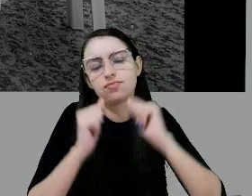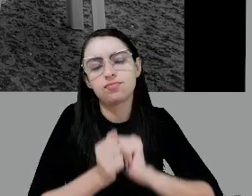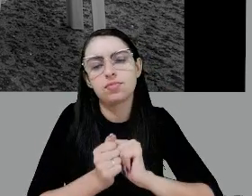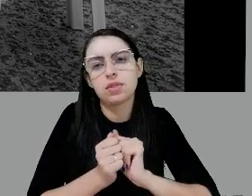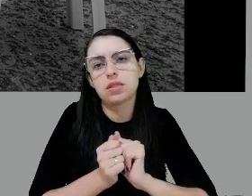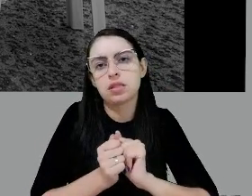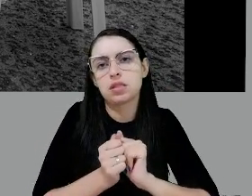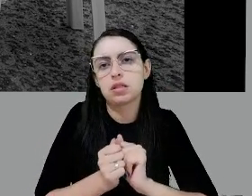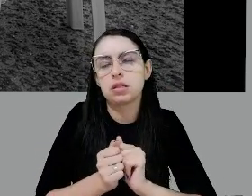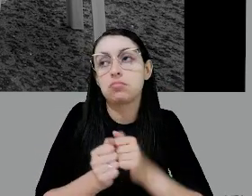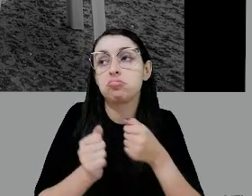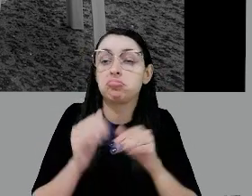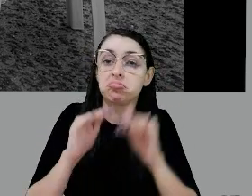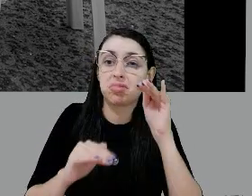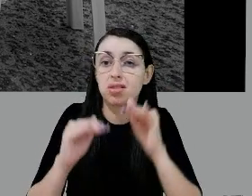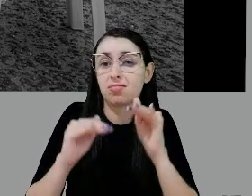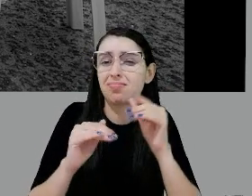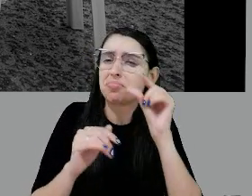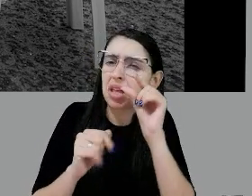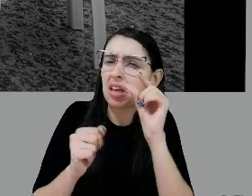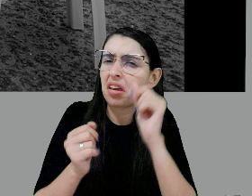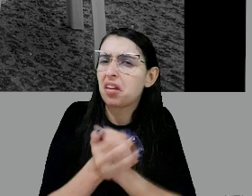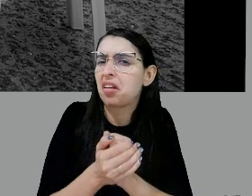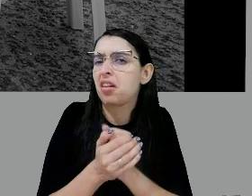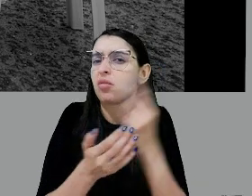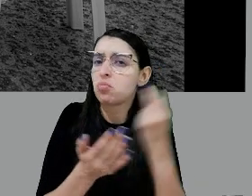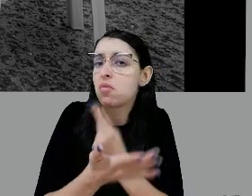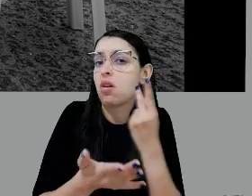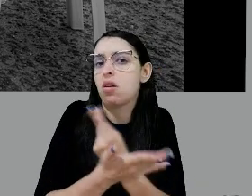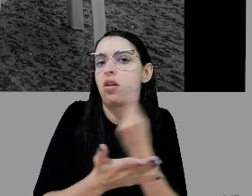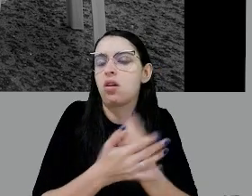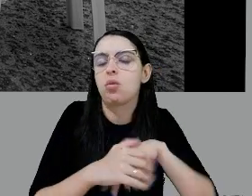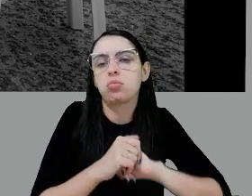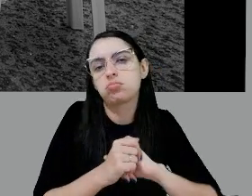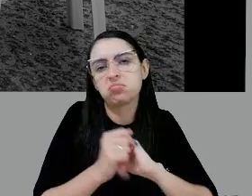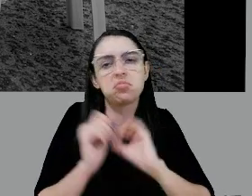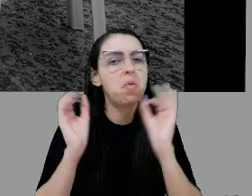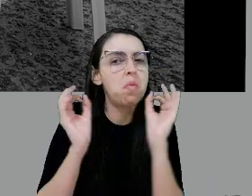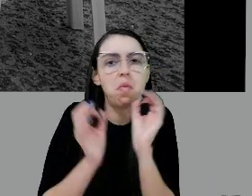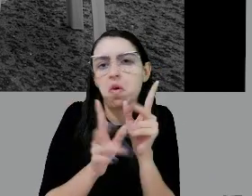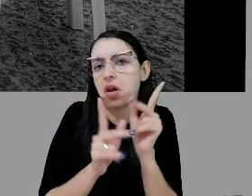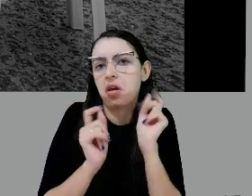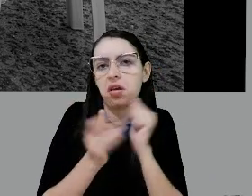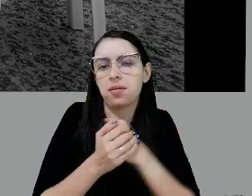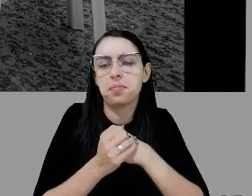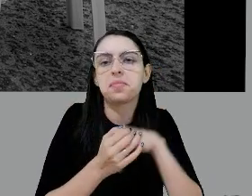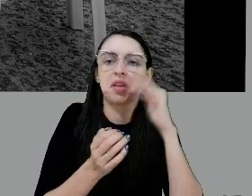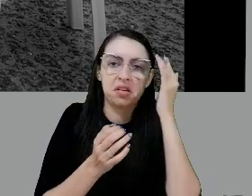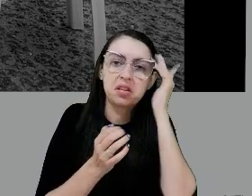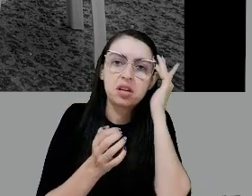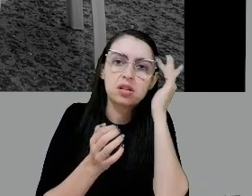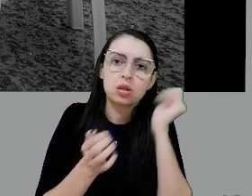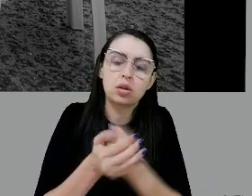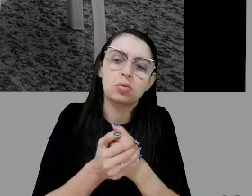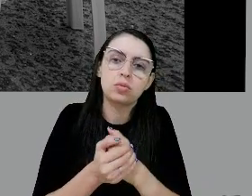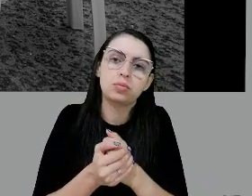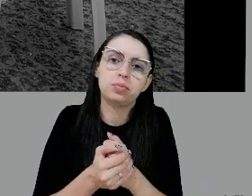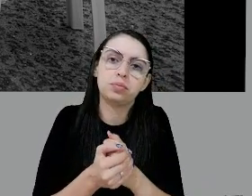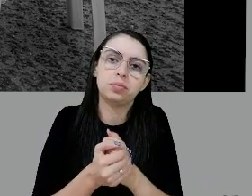grande. Ainda que houvesse uma pequena deficiência técnica aqui e ali, absolutamente compreensível,